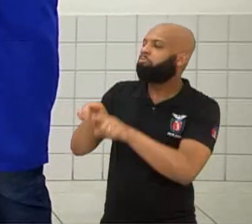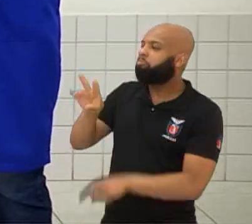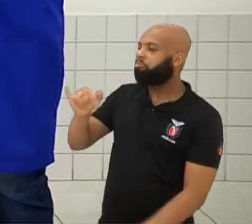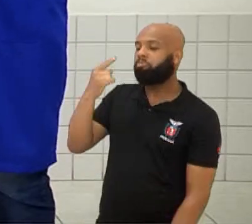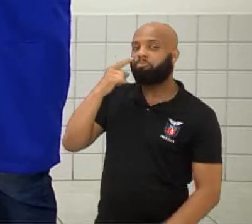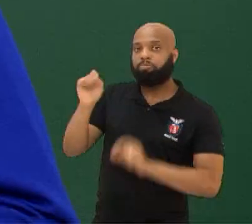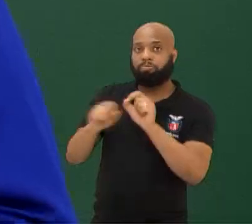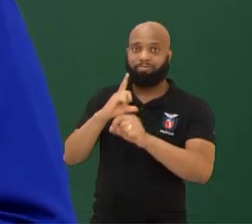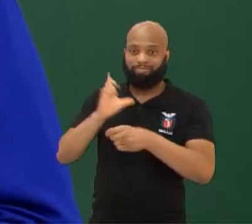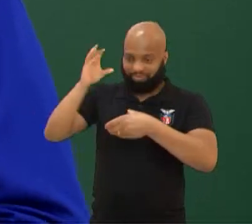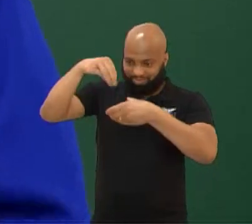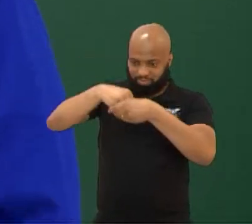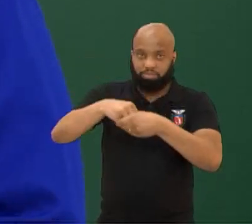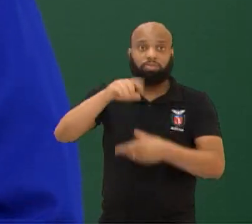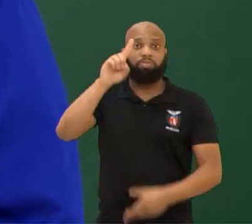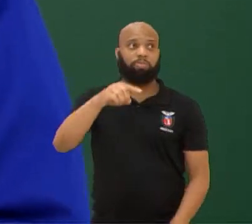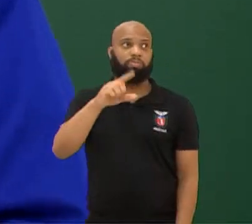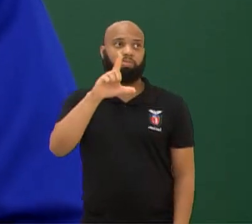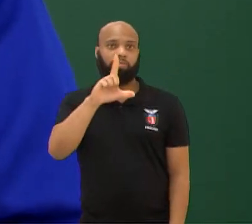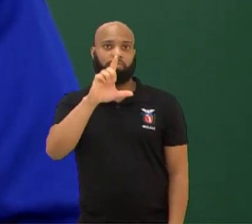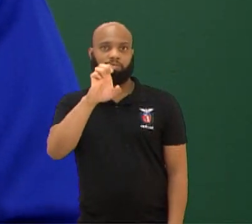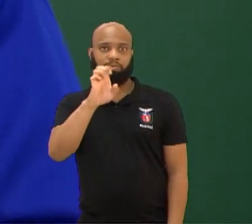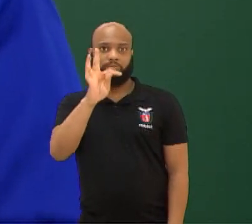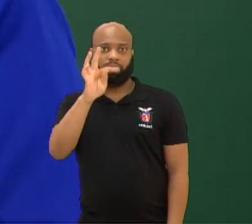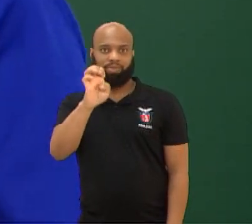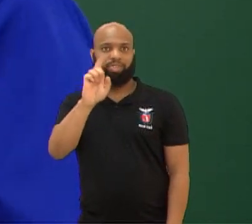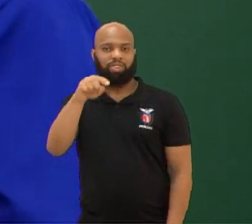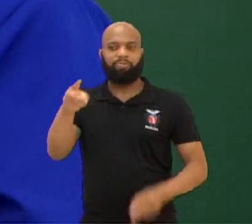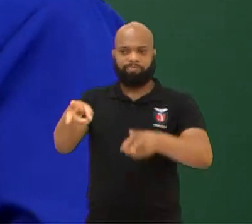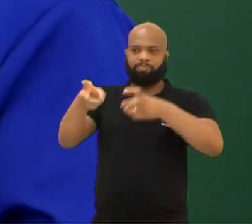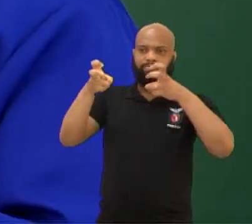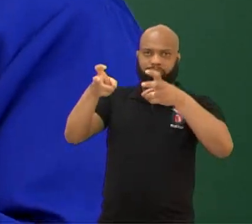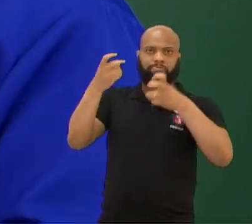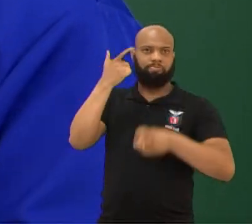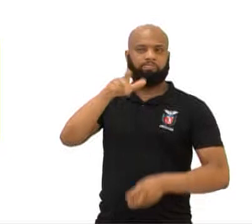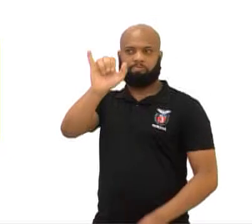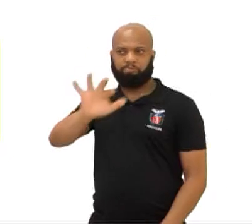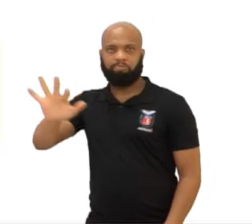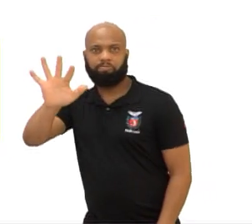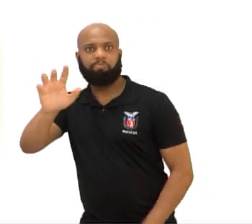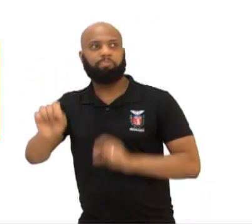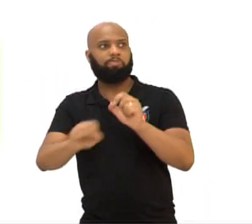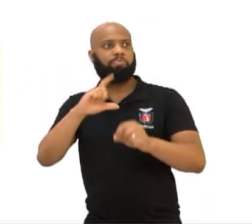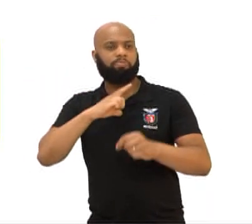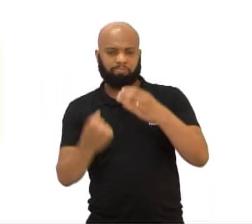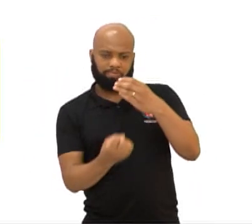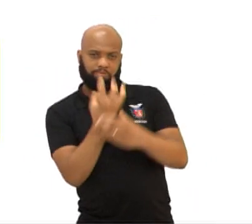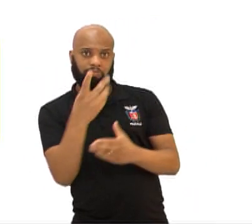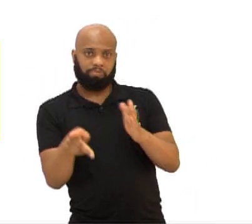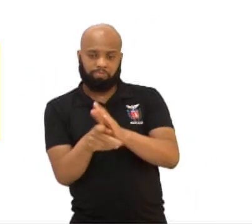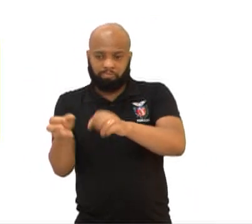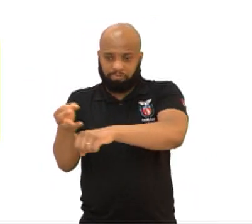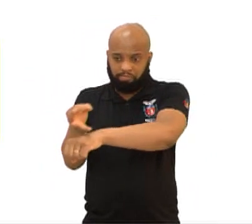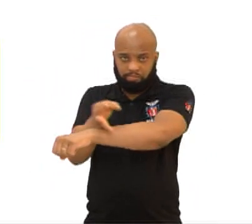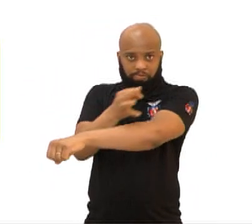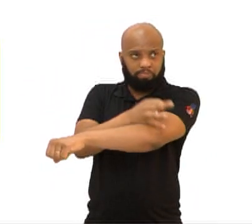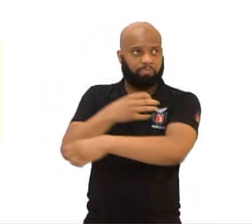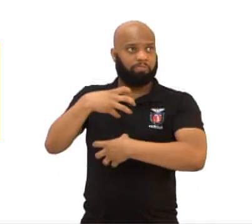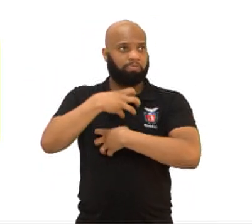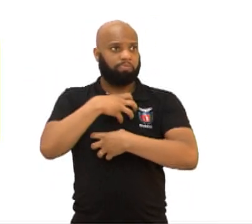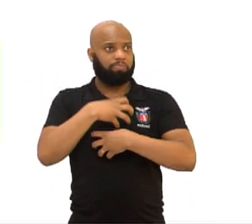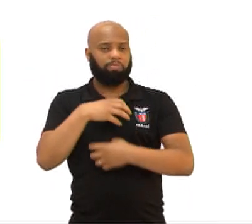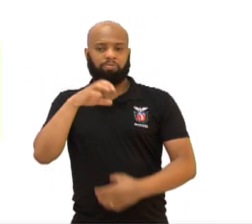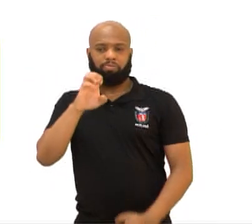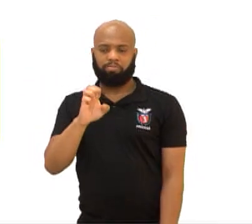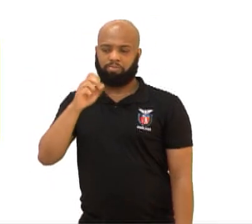essa lente ela teve origem de células epiteliais, tá? Que vai surgir aqui, ó. Tá? Então, a lente ela surge a partir de